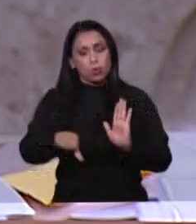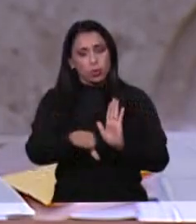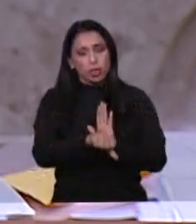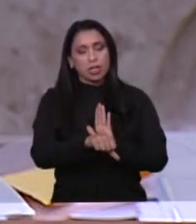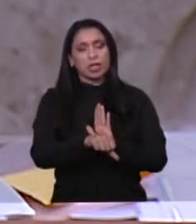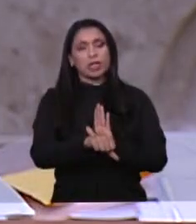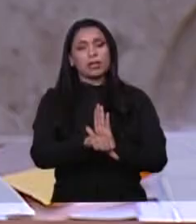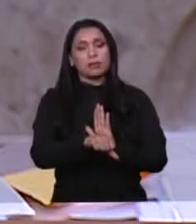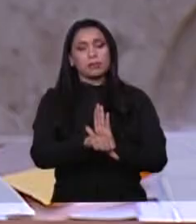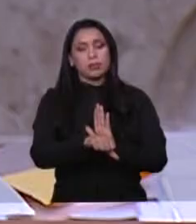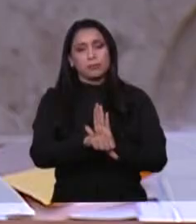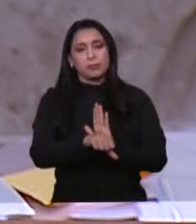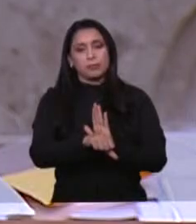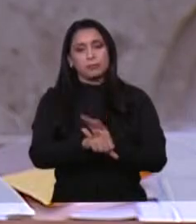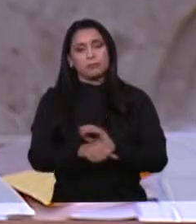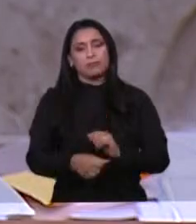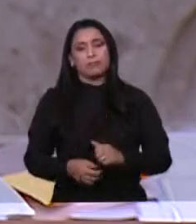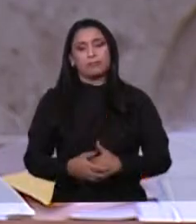que atraem